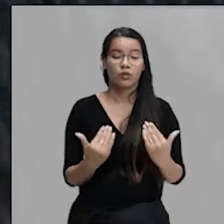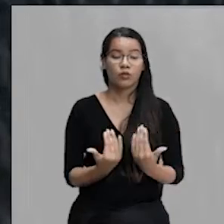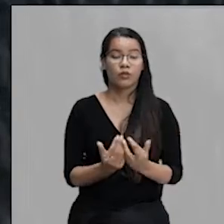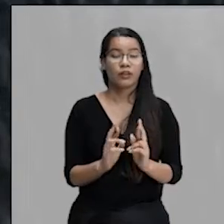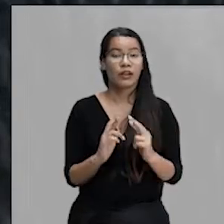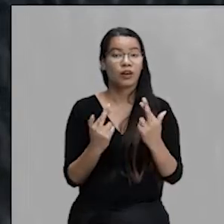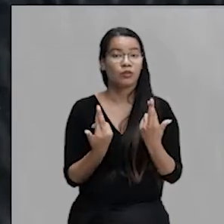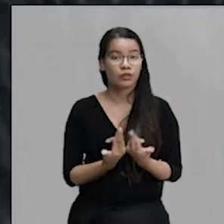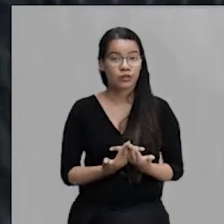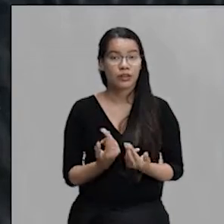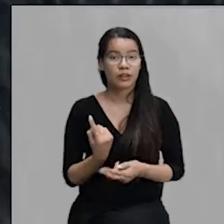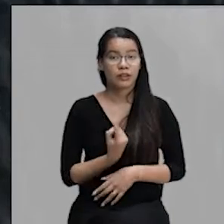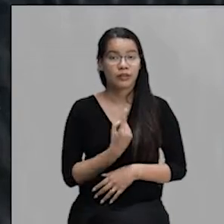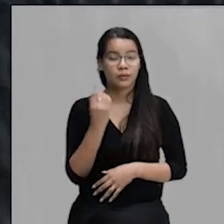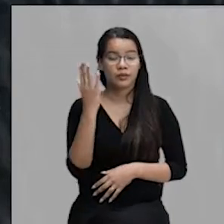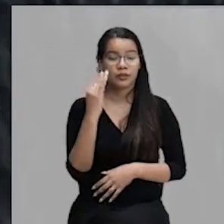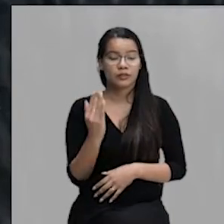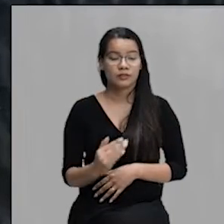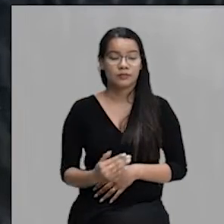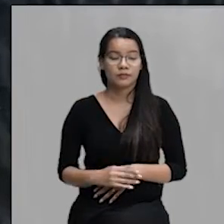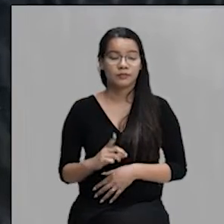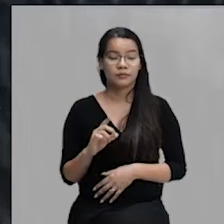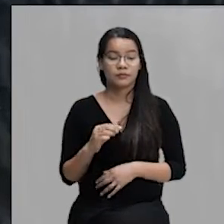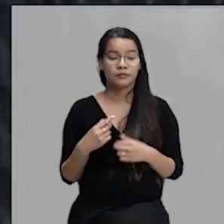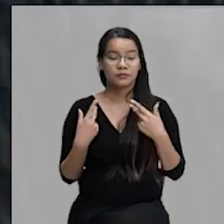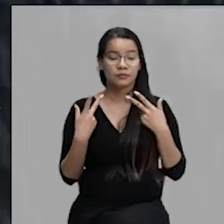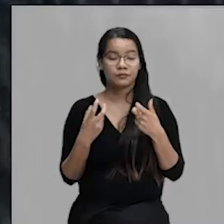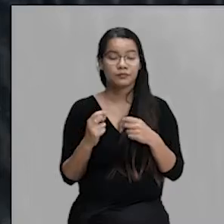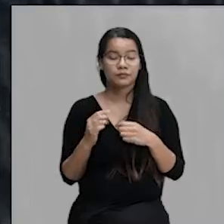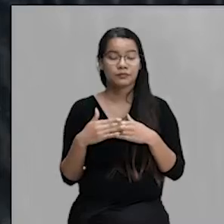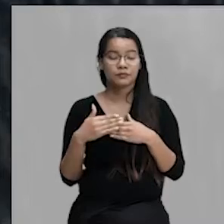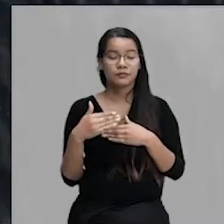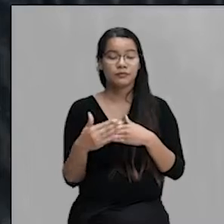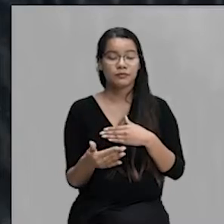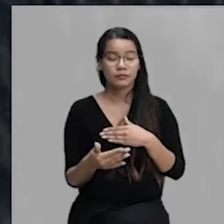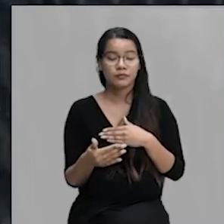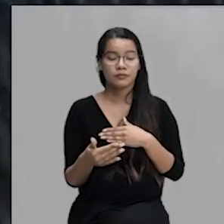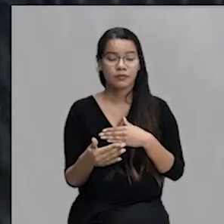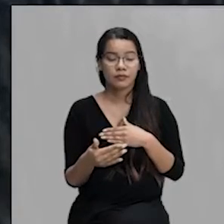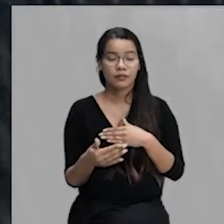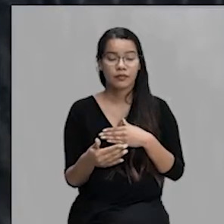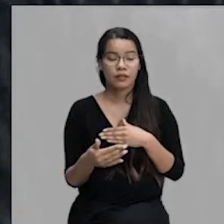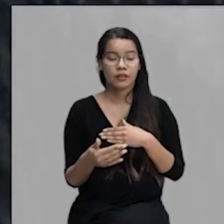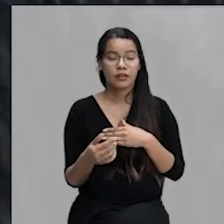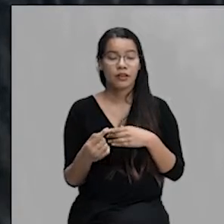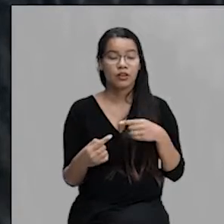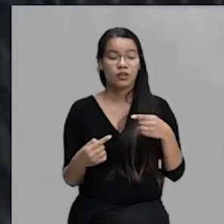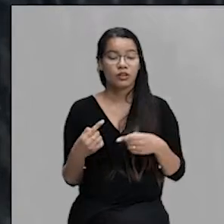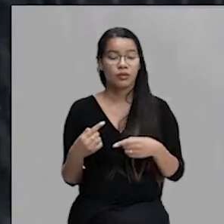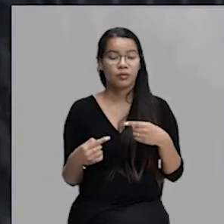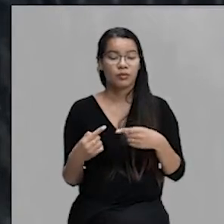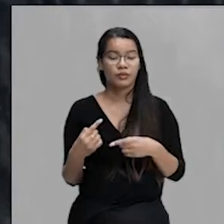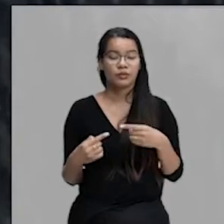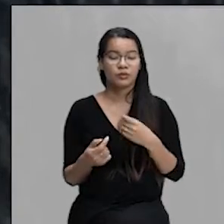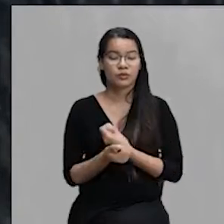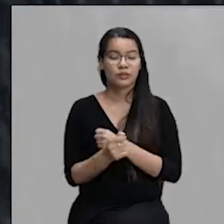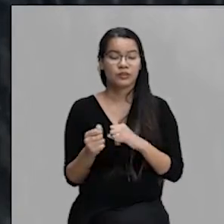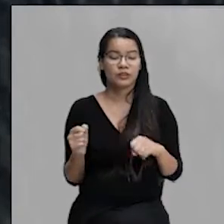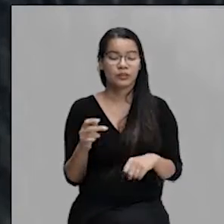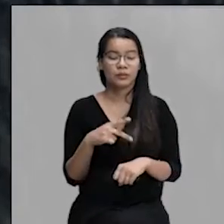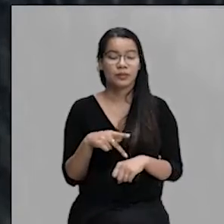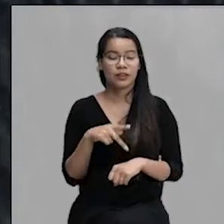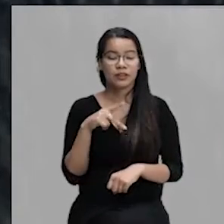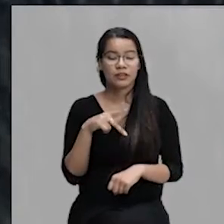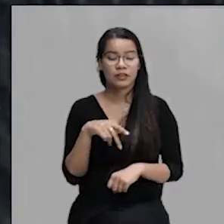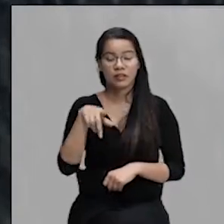desenvolvimento. É notável, a partir daí, que tanto as instâncias políticas, os grandes países, os